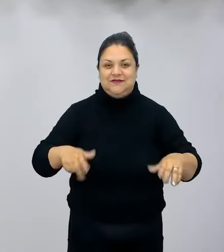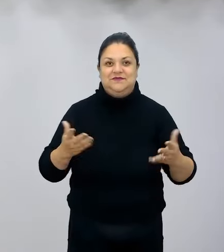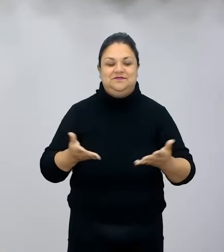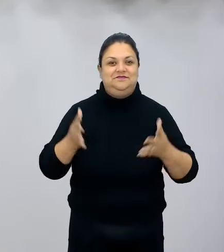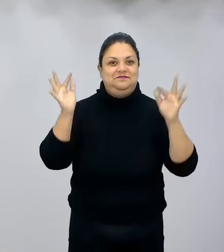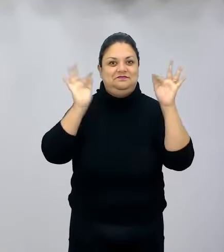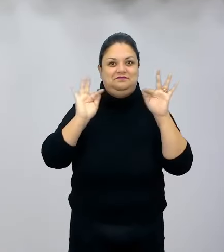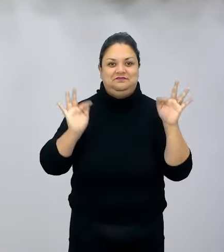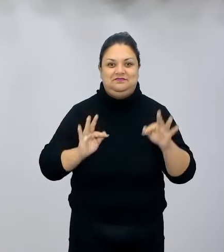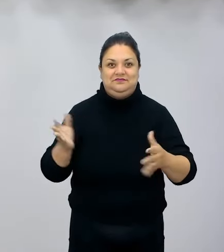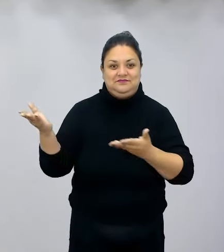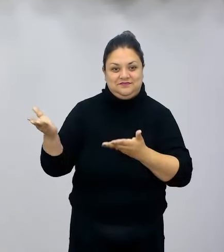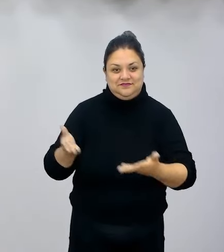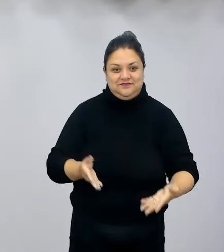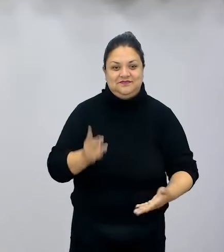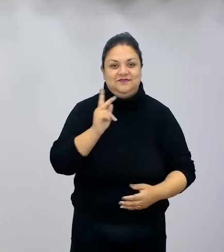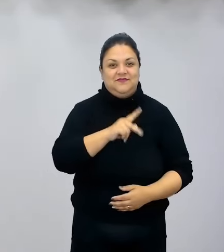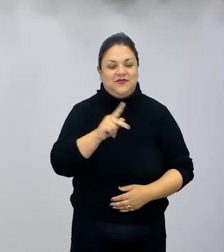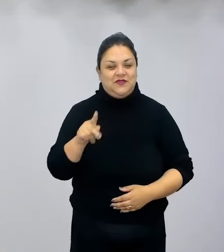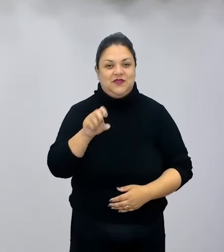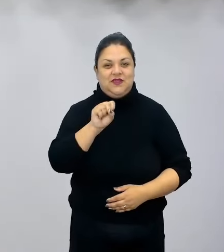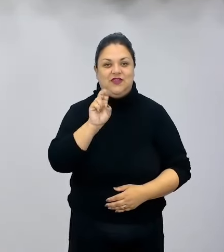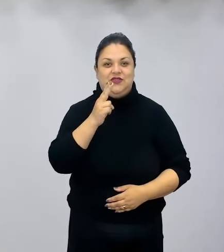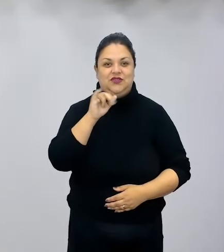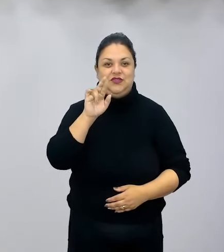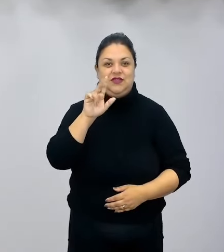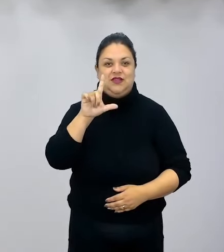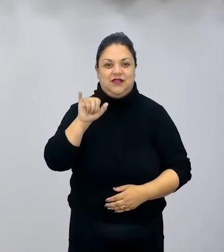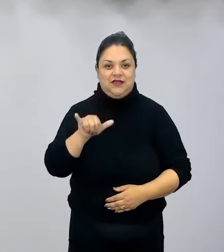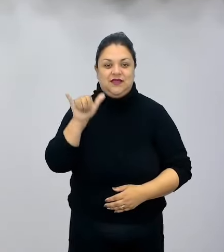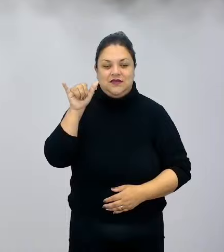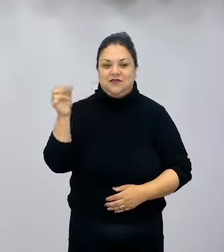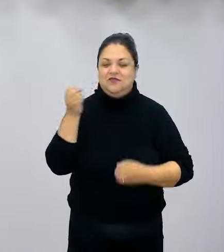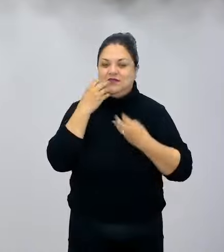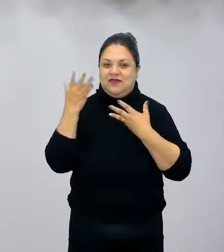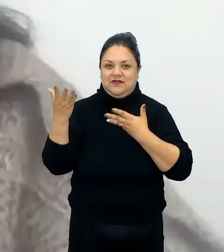feliz em recebê-la aqui. Professora Shirley, seja muito bem-vinda.